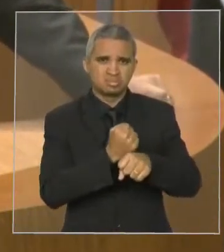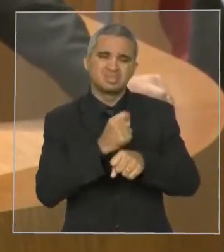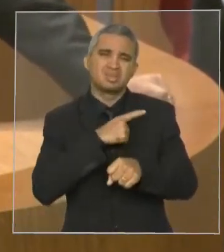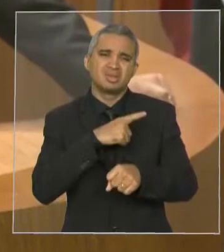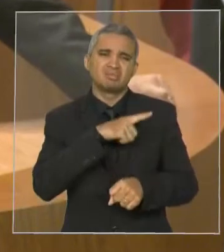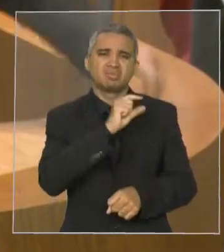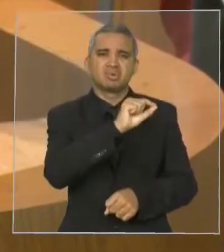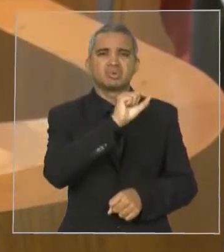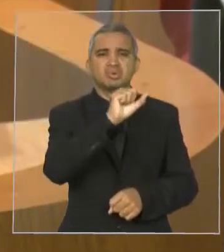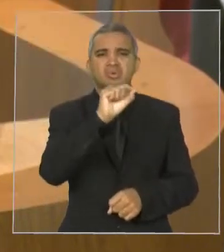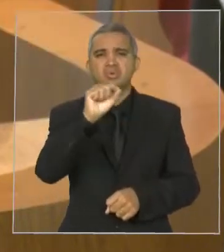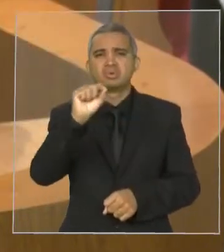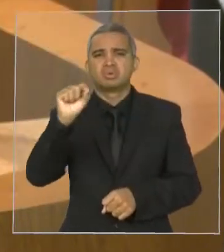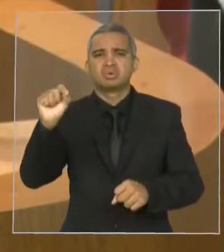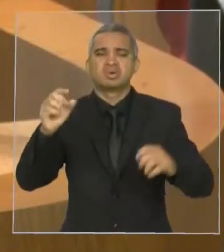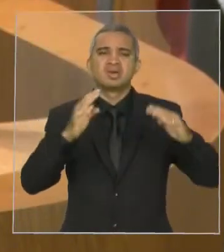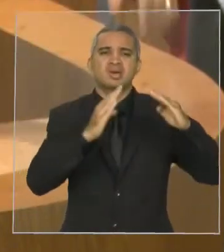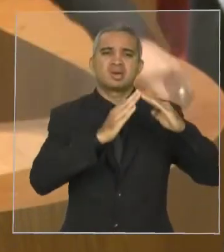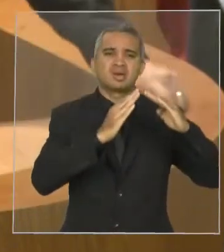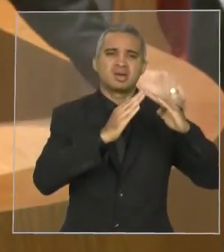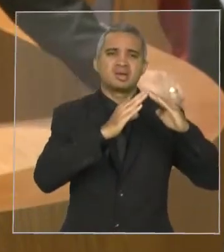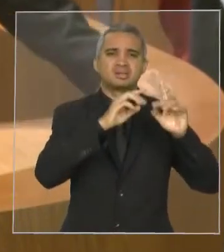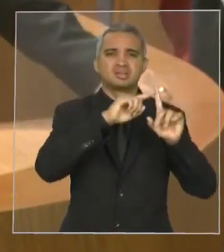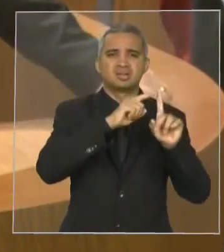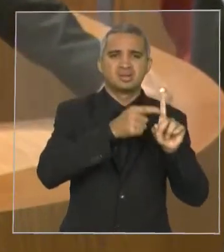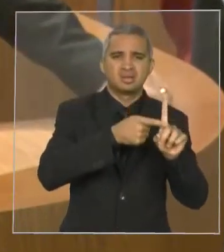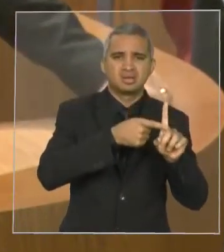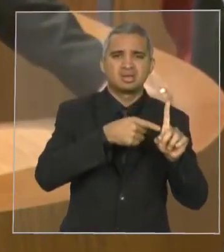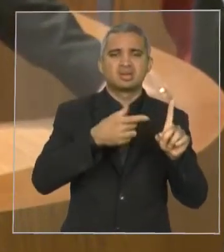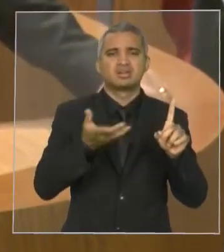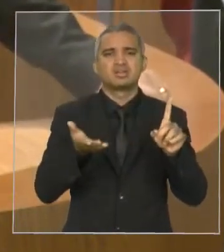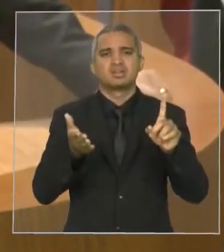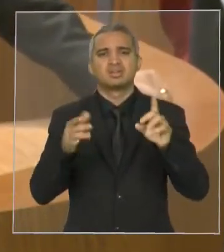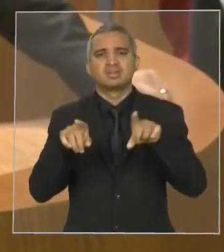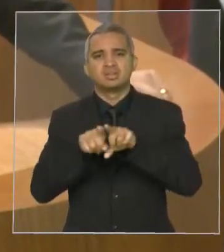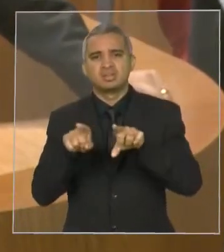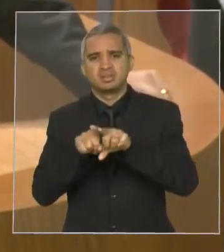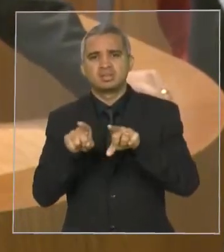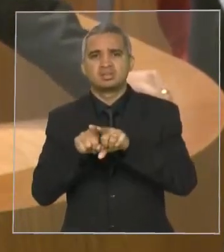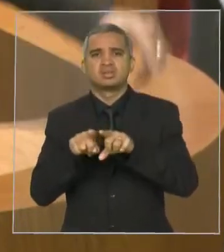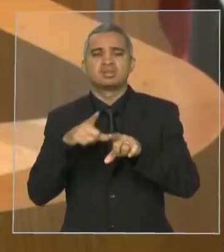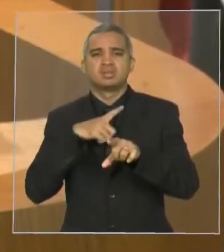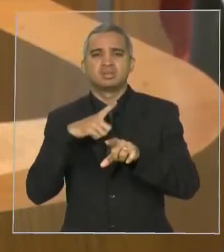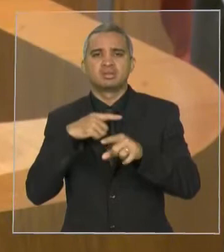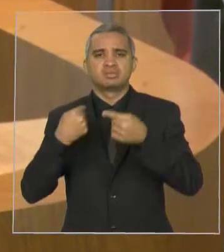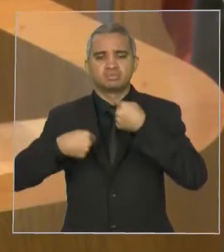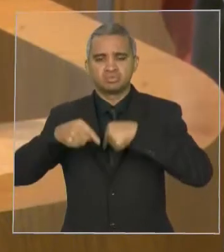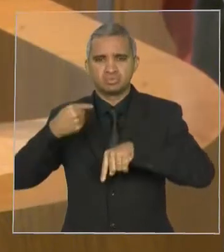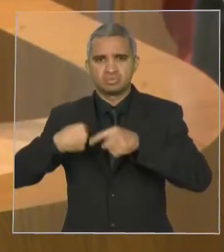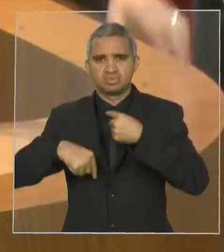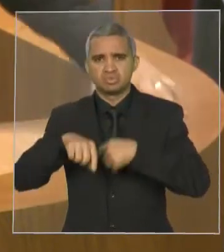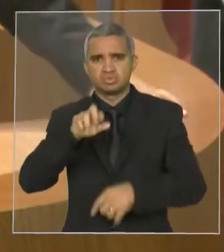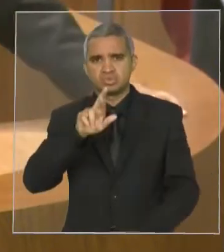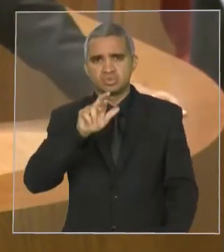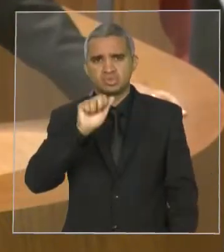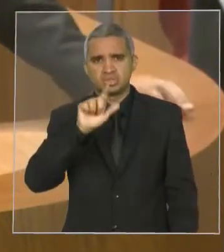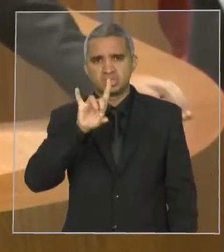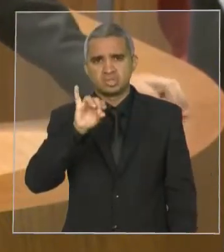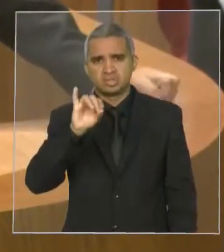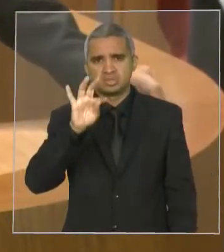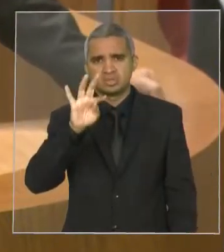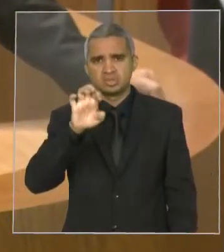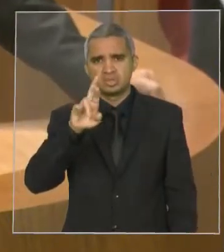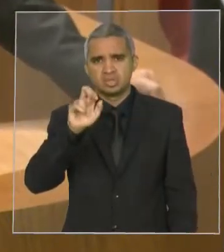casa da gestante implantação do tratamento do câncer com a radioterapia com a oncologia infantil